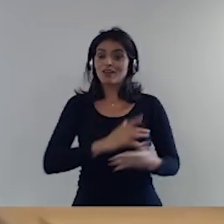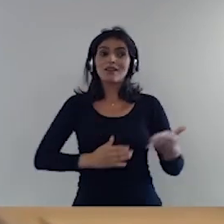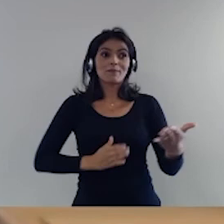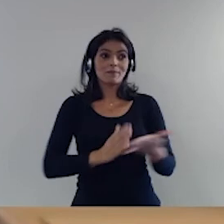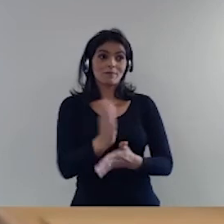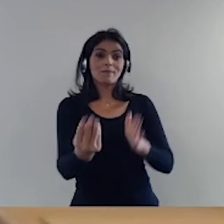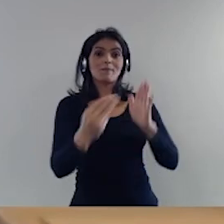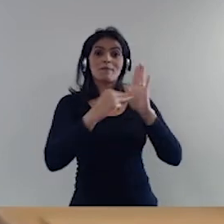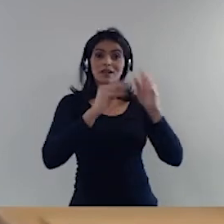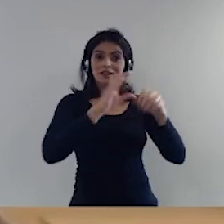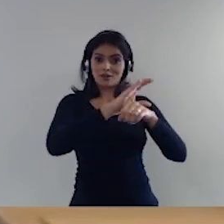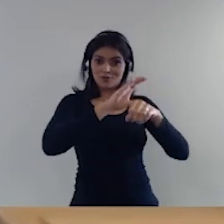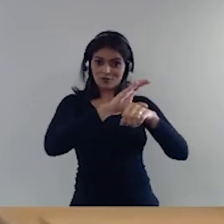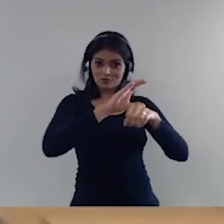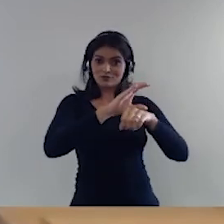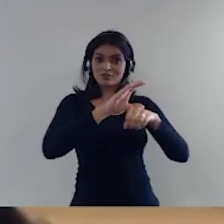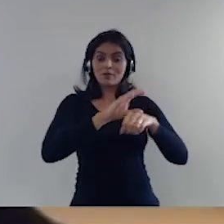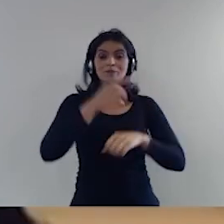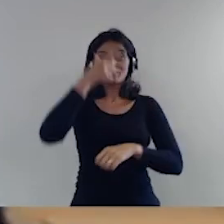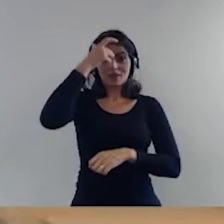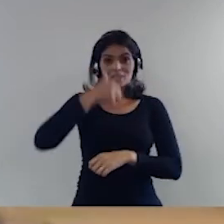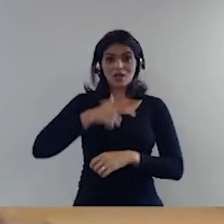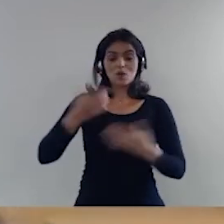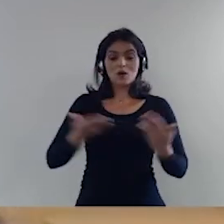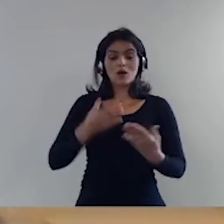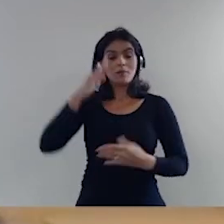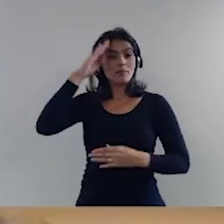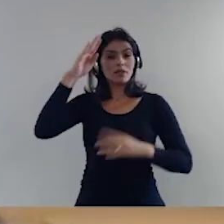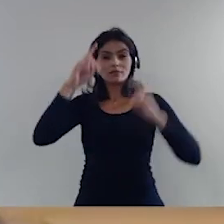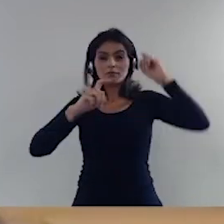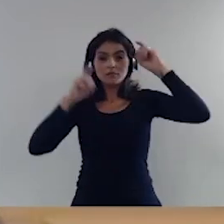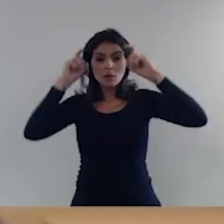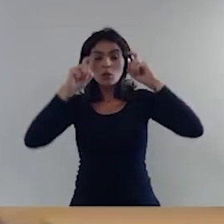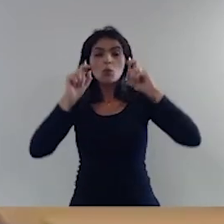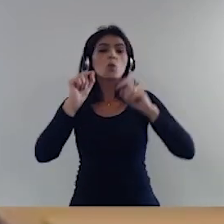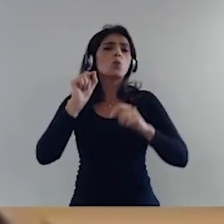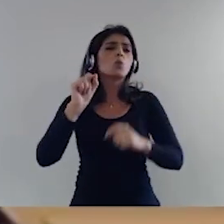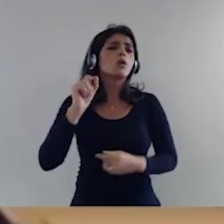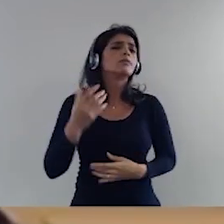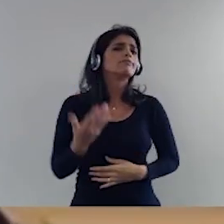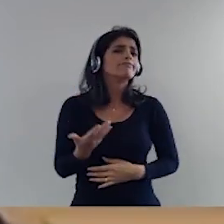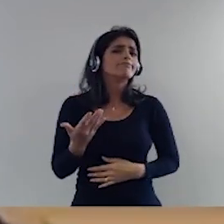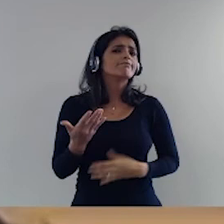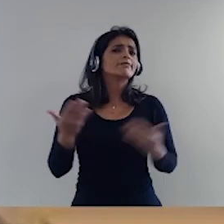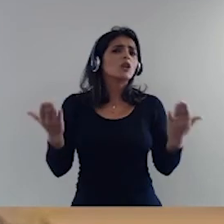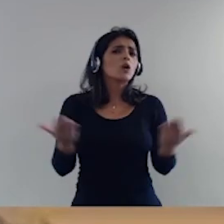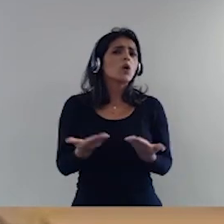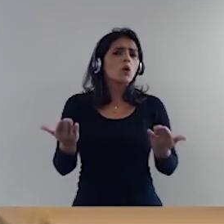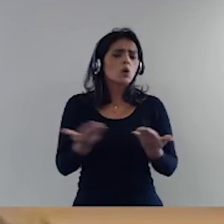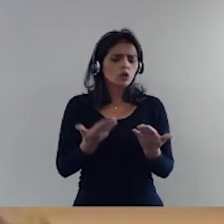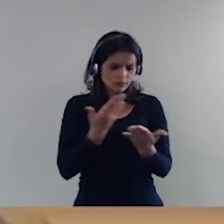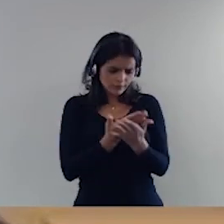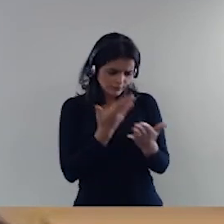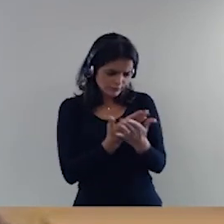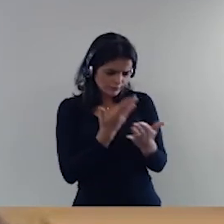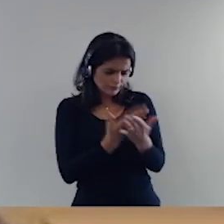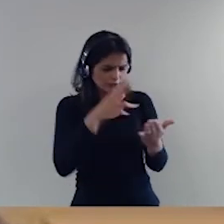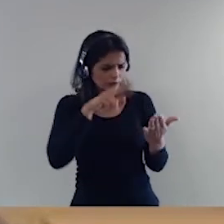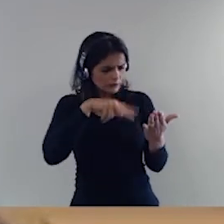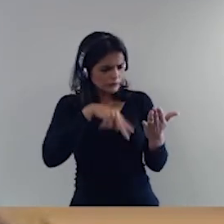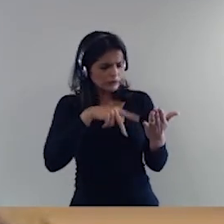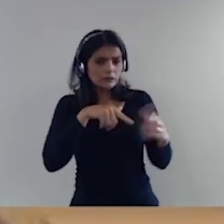constitucional. E agora, a minha principal preocupação, Marcos, ainda hoje, passei parte do dia trabalhando nisso,